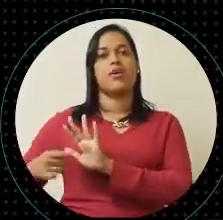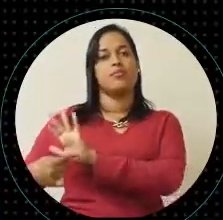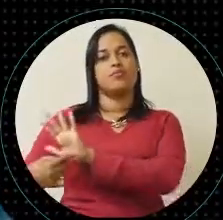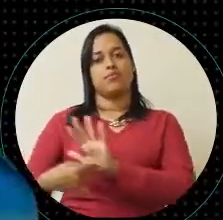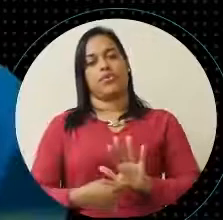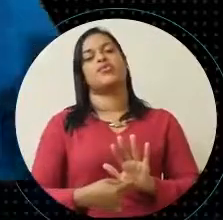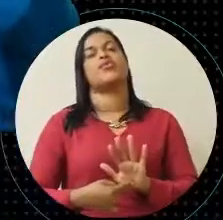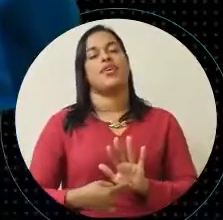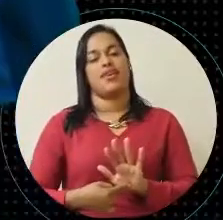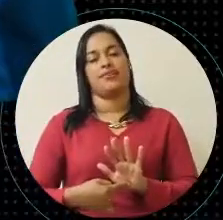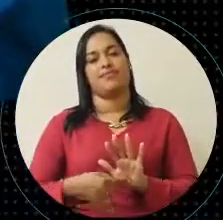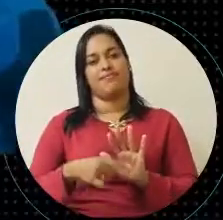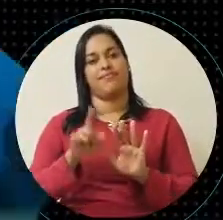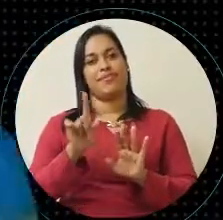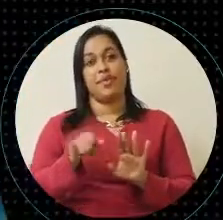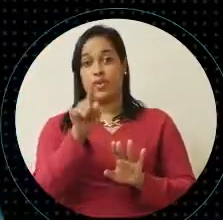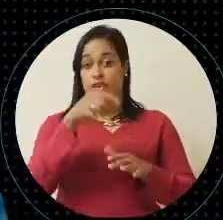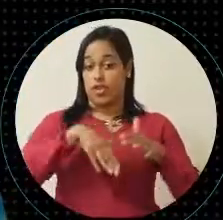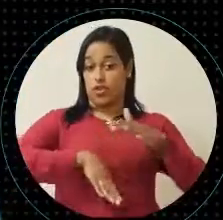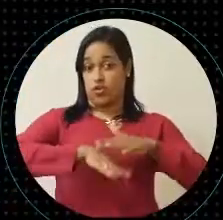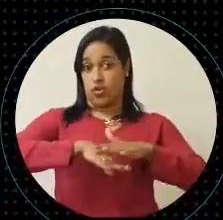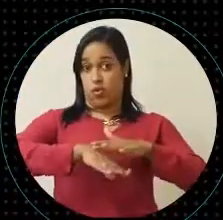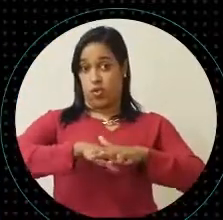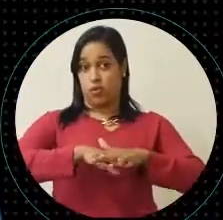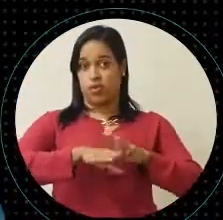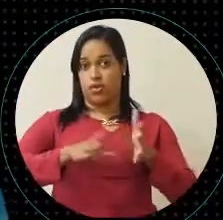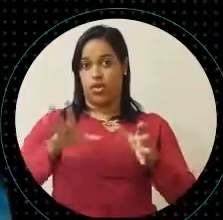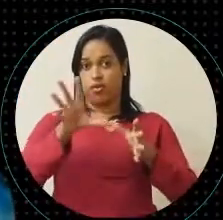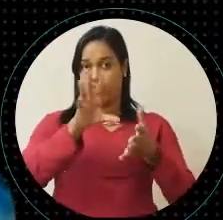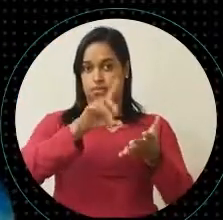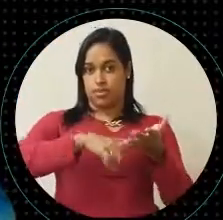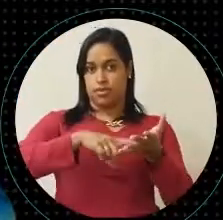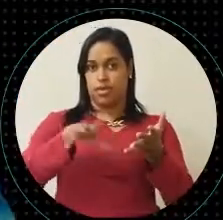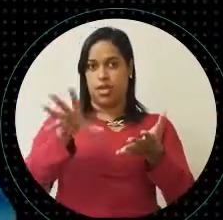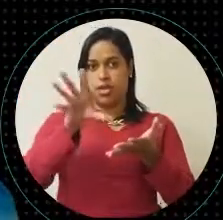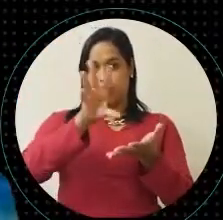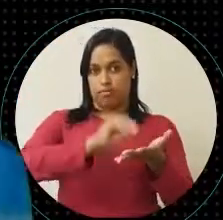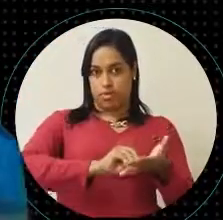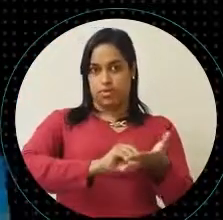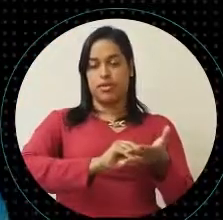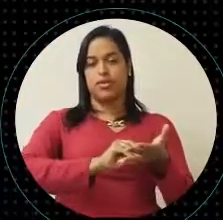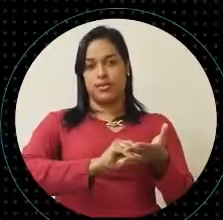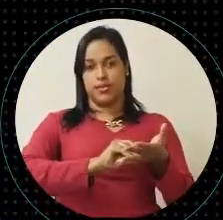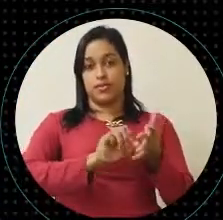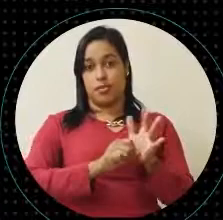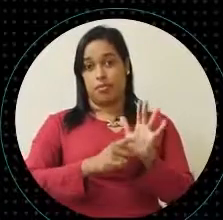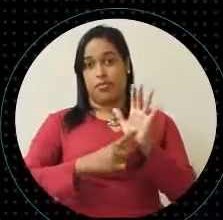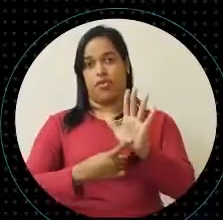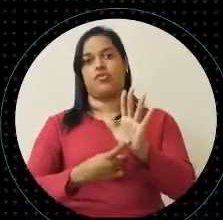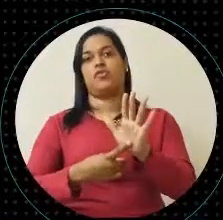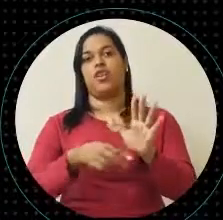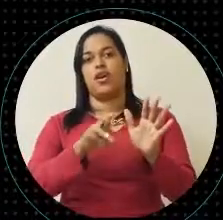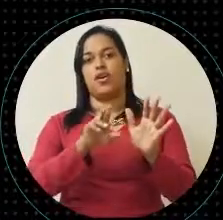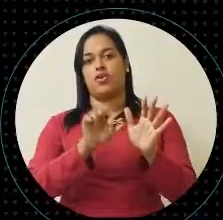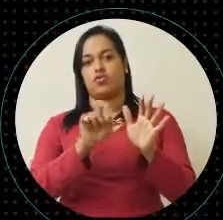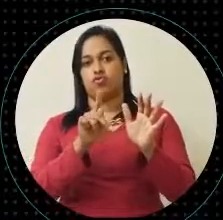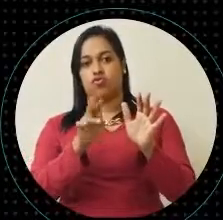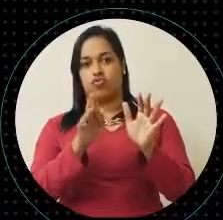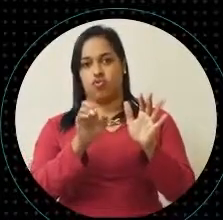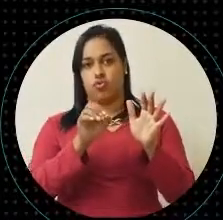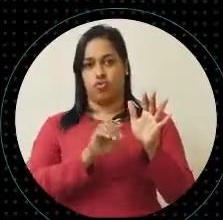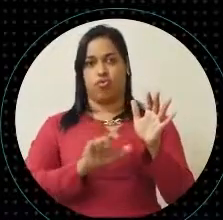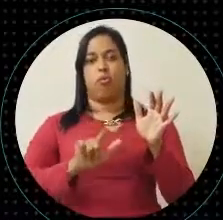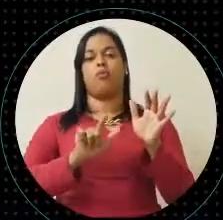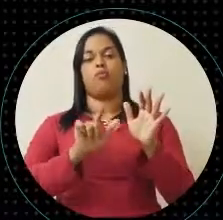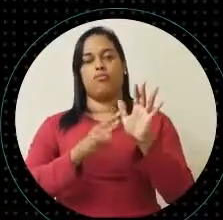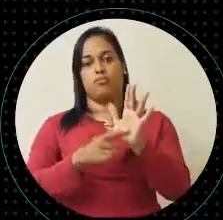os elementos. Então, quando você esconde os elementos, quando aperta no botão, ele vai mostrar, show, vai mostrar